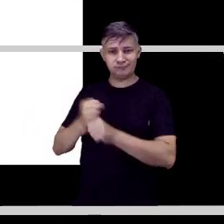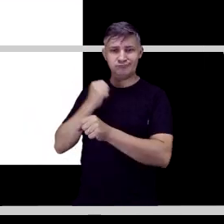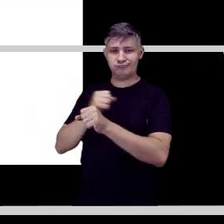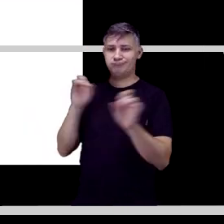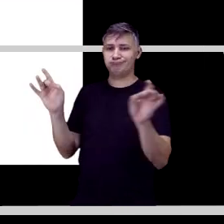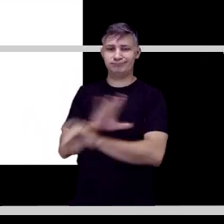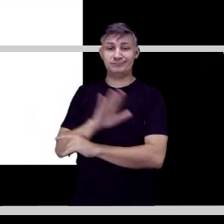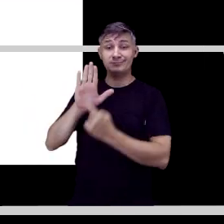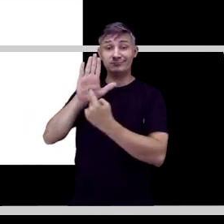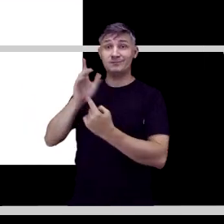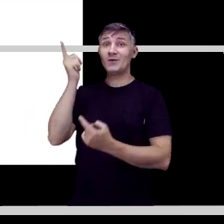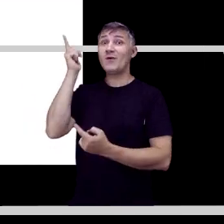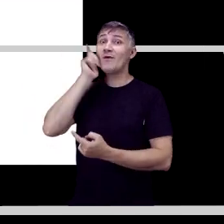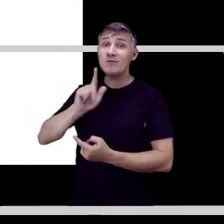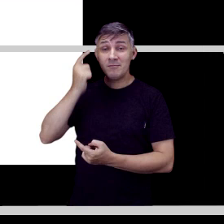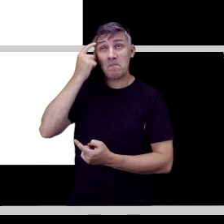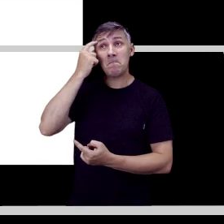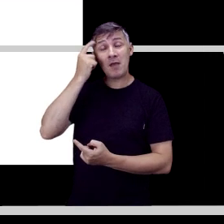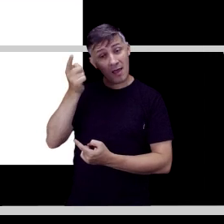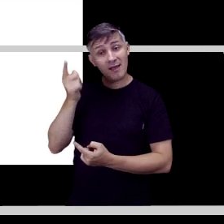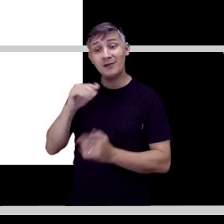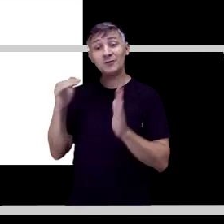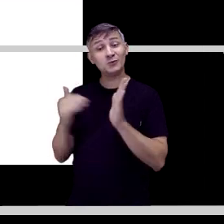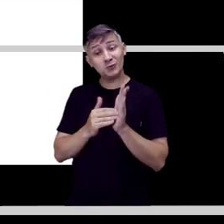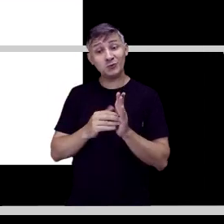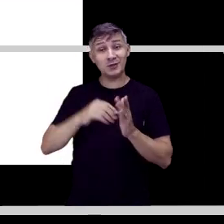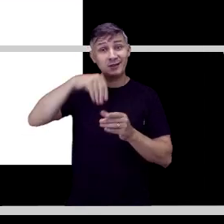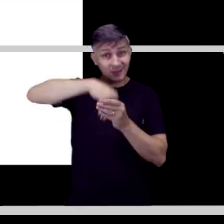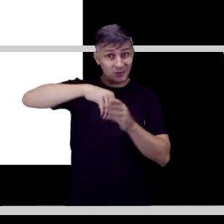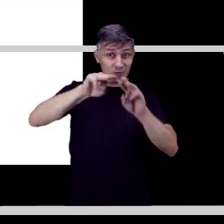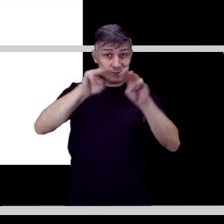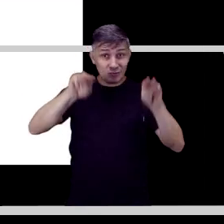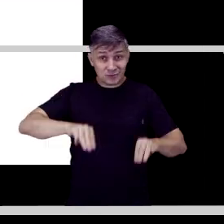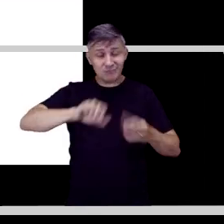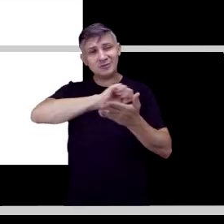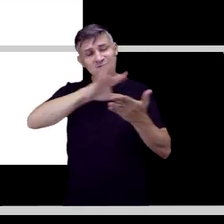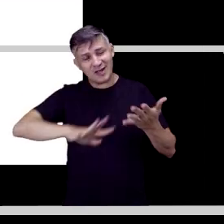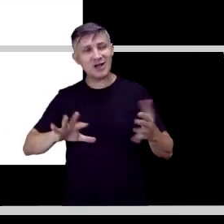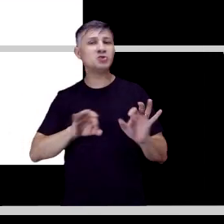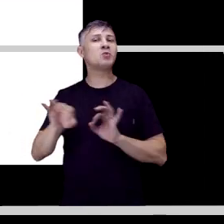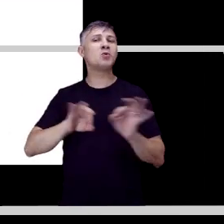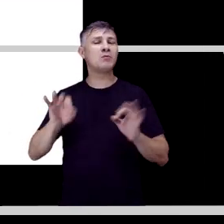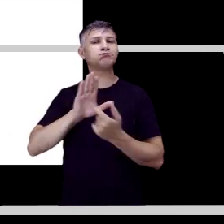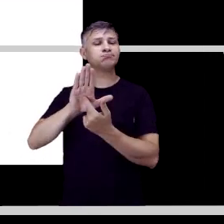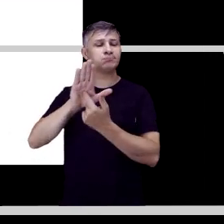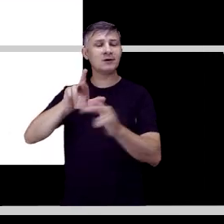concluída, estabelecendo todas as atividades do museu, né? Como programa, ele tem